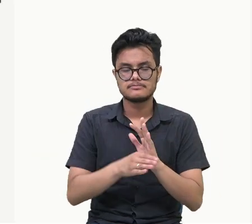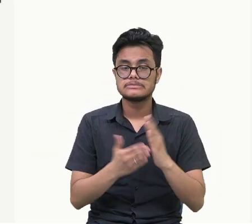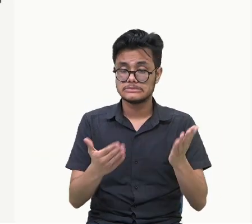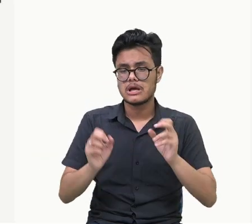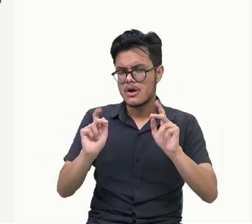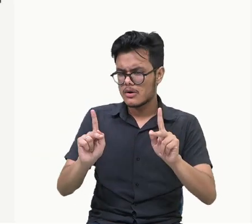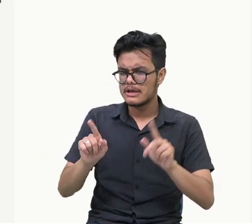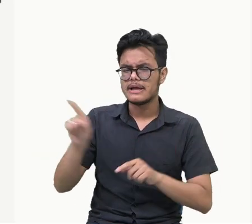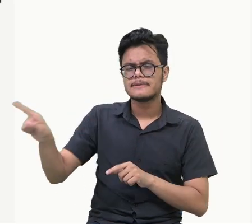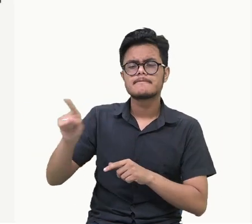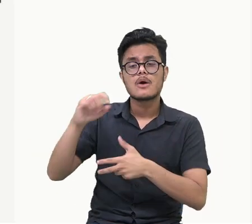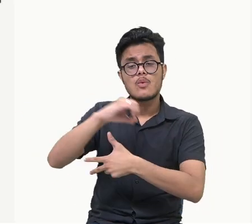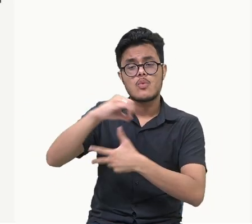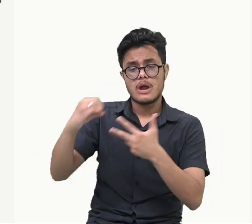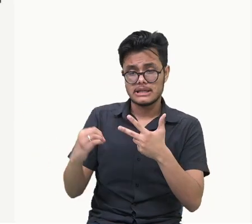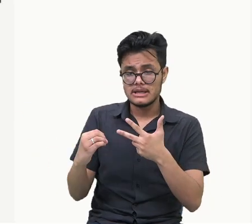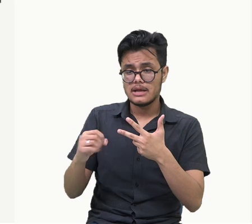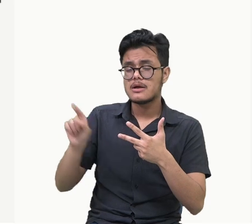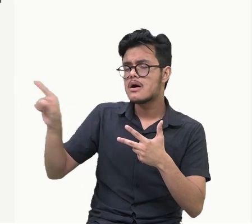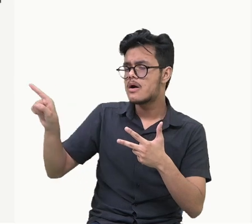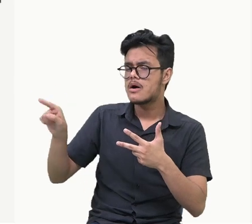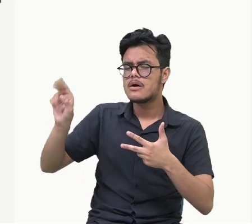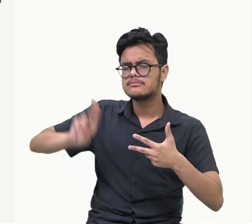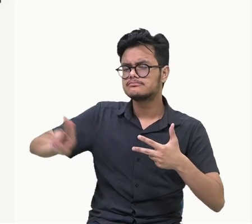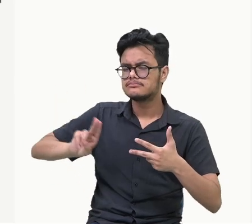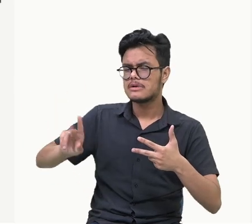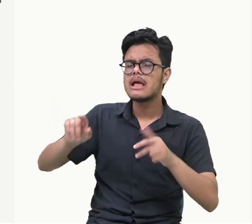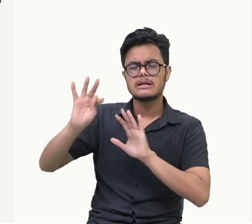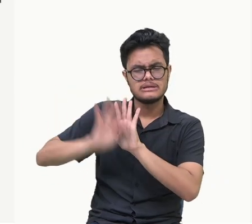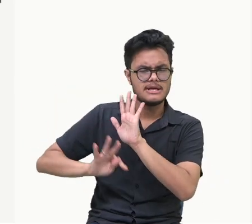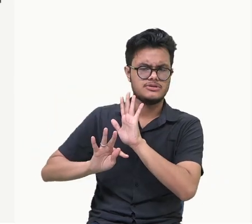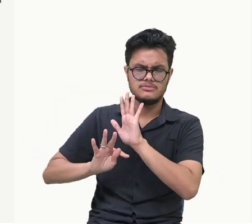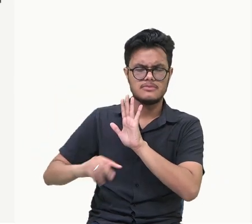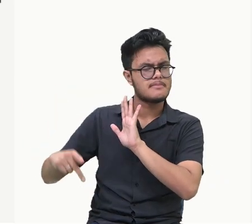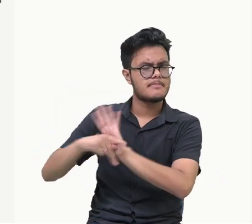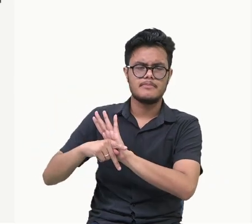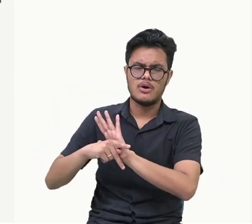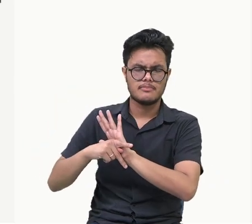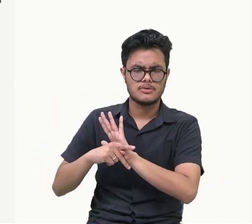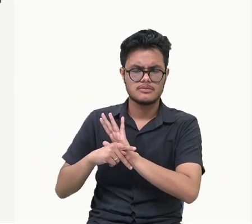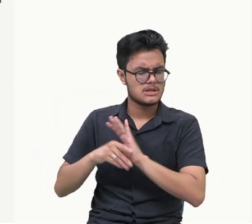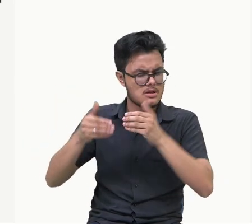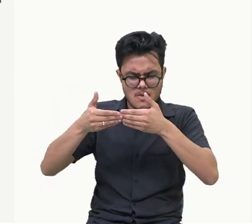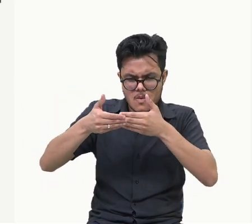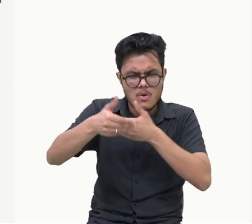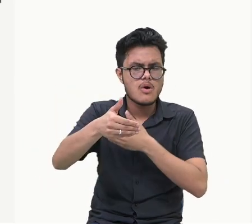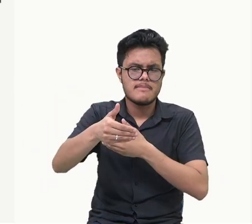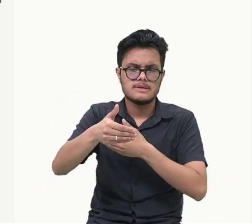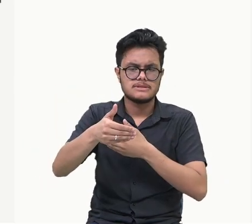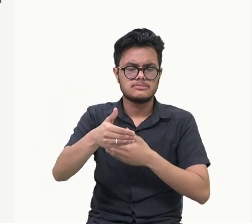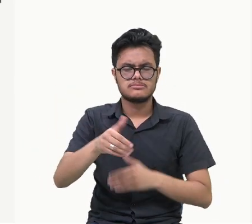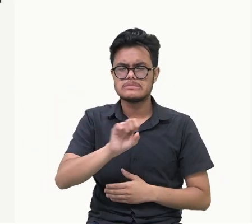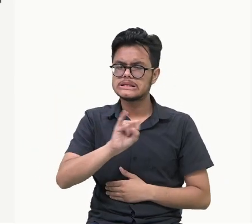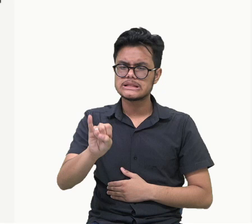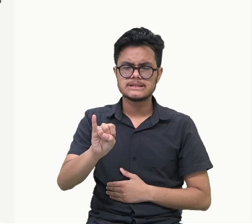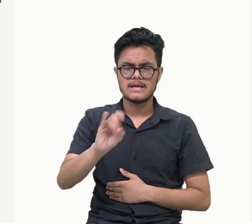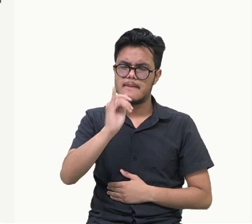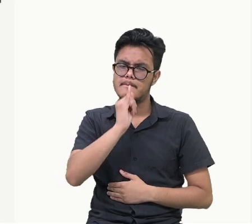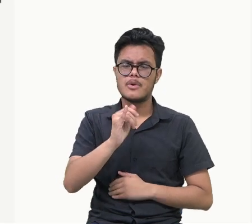essas questões do Enem, elas são bem textuais, né? Primeiro ele começa contando aqui, ele